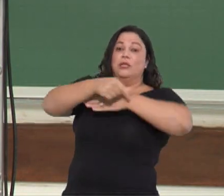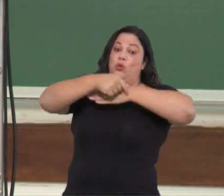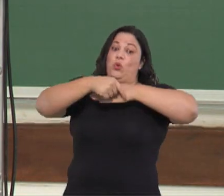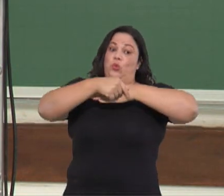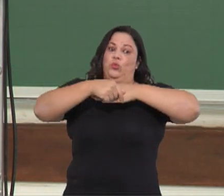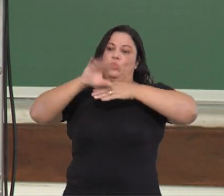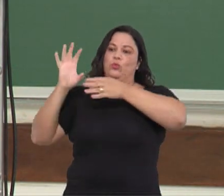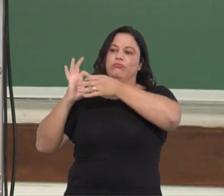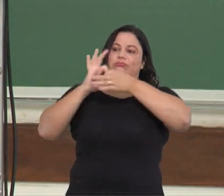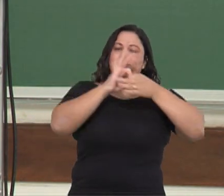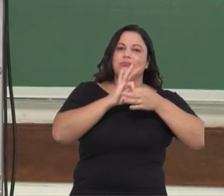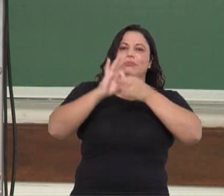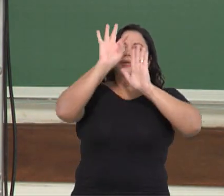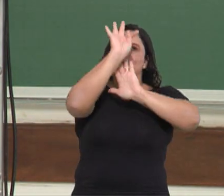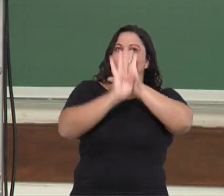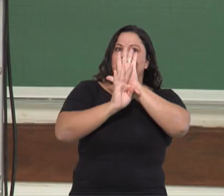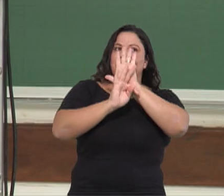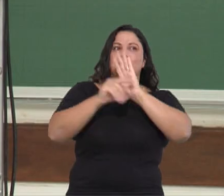ver?